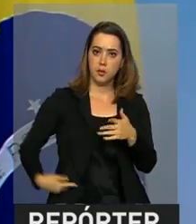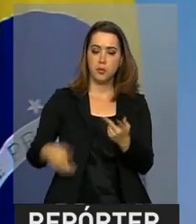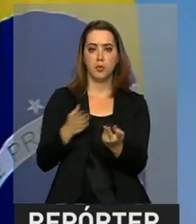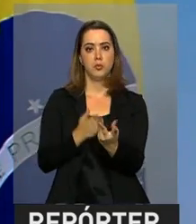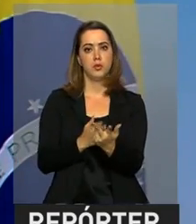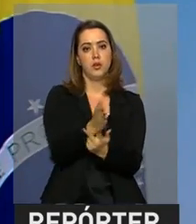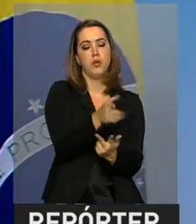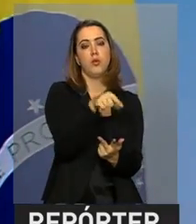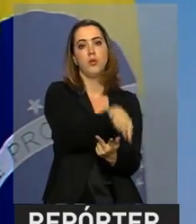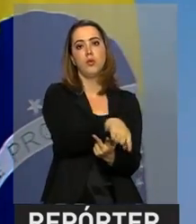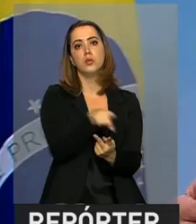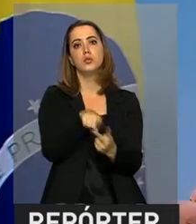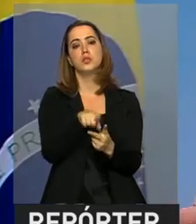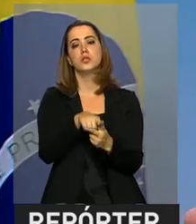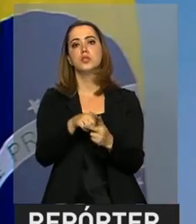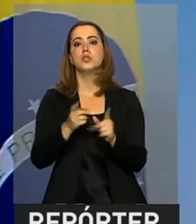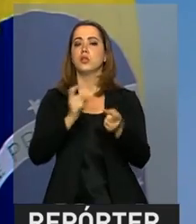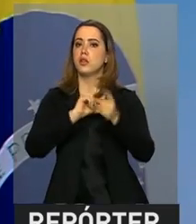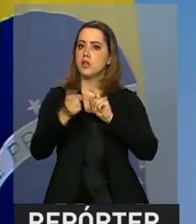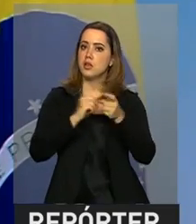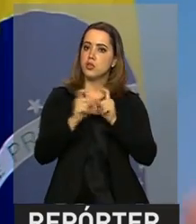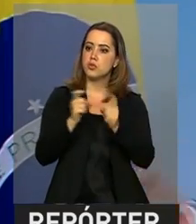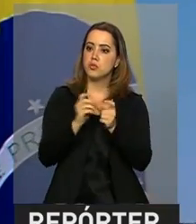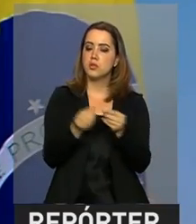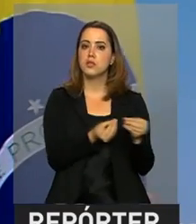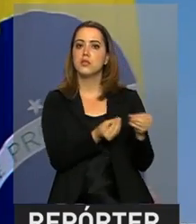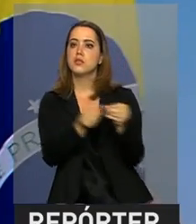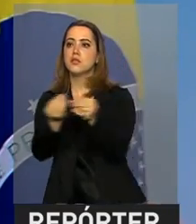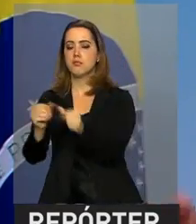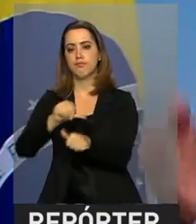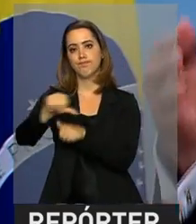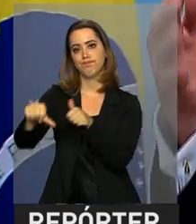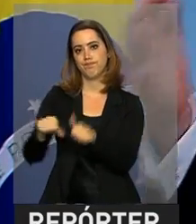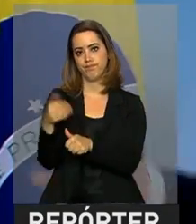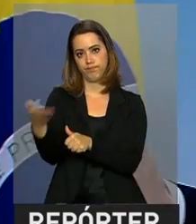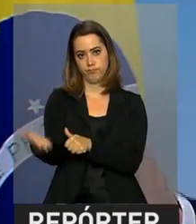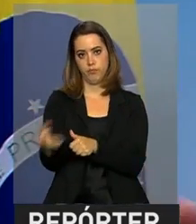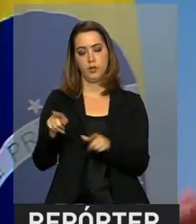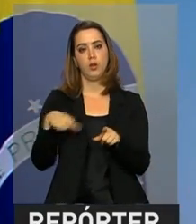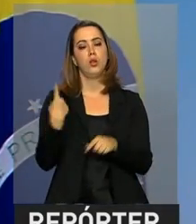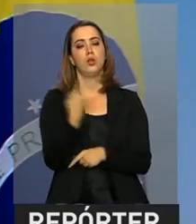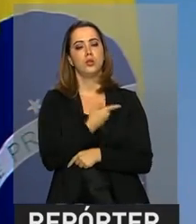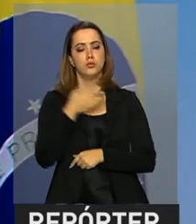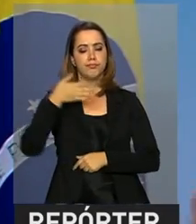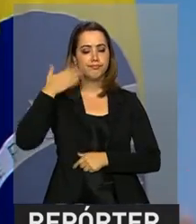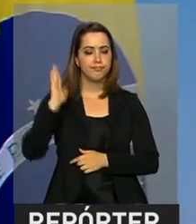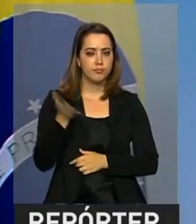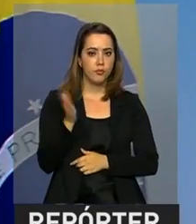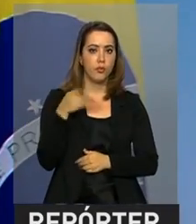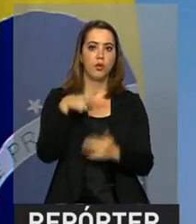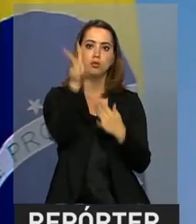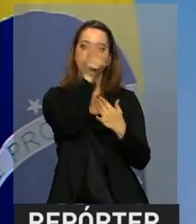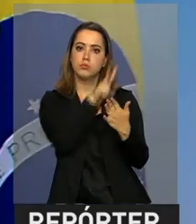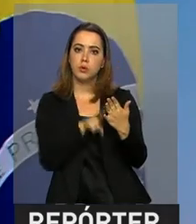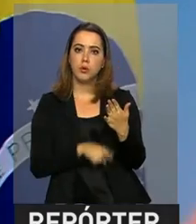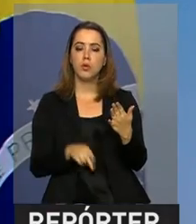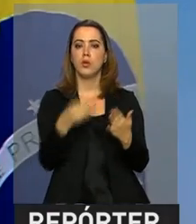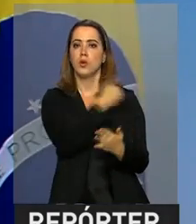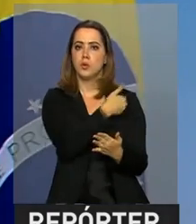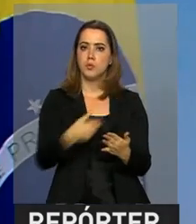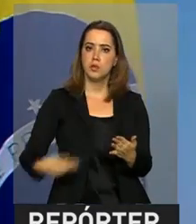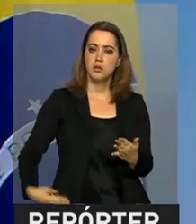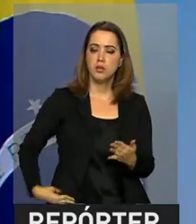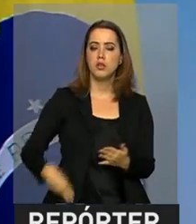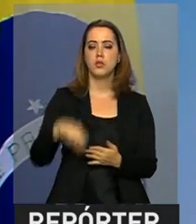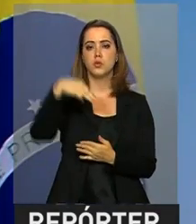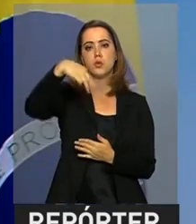criei, nós criamos um órgão especial para fazer as concessões. O Moreira Franco está cuidando, levantando todas as hipóteses de